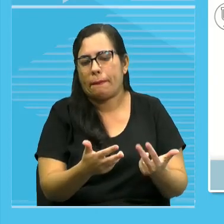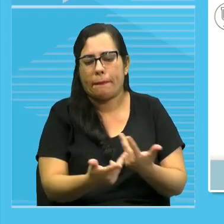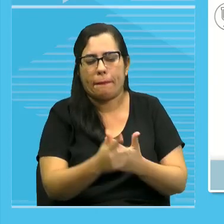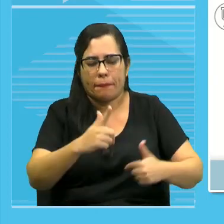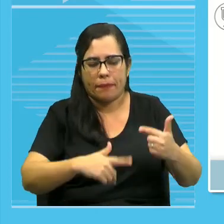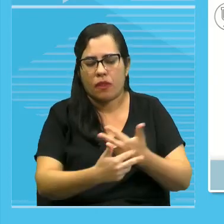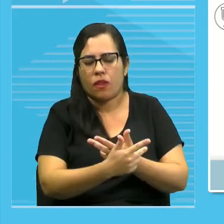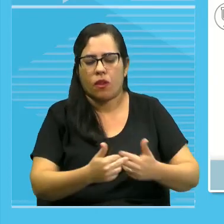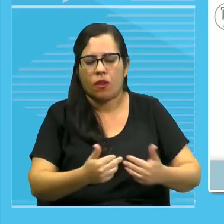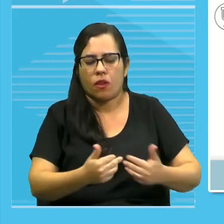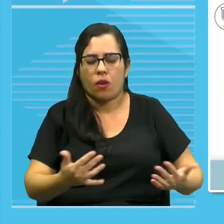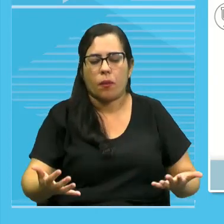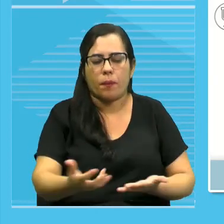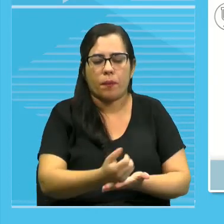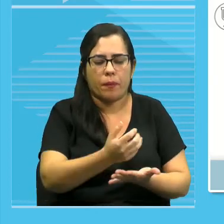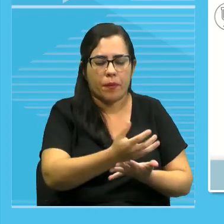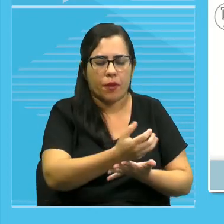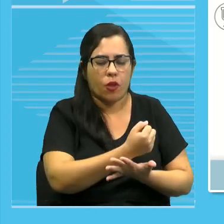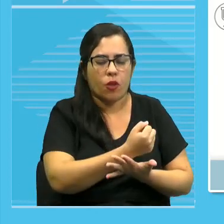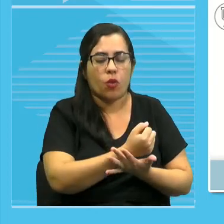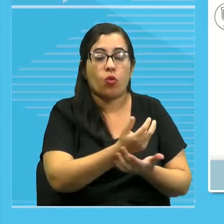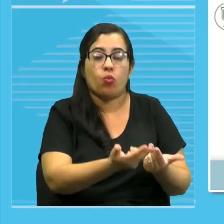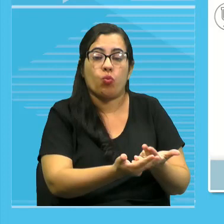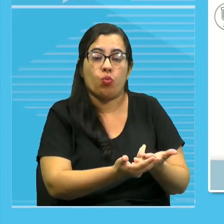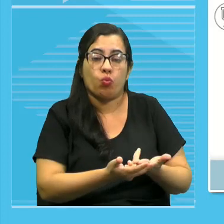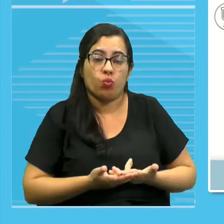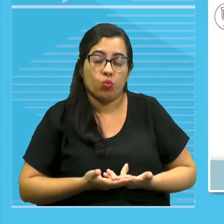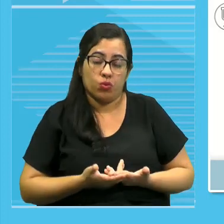mais uma vez ó porém né